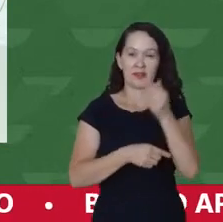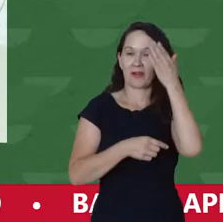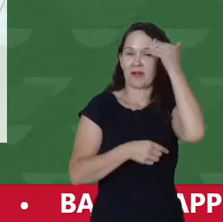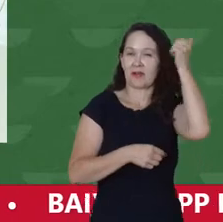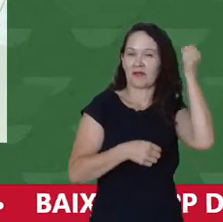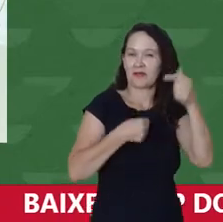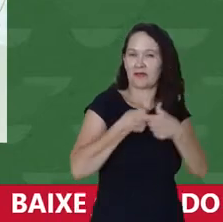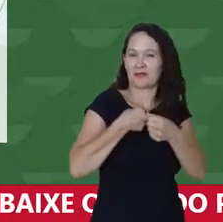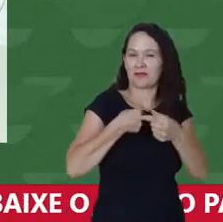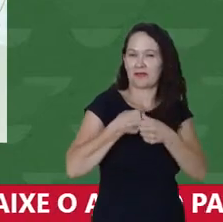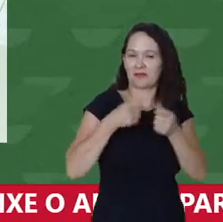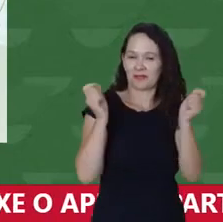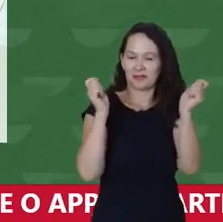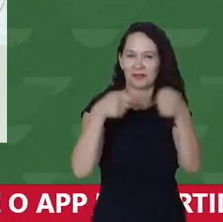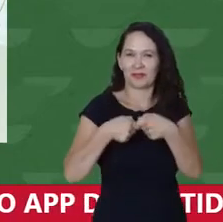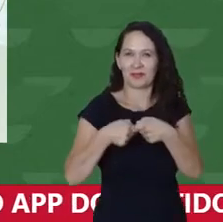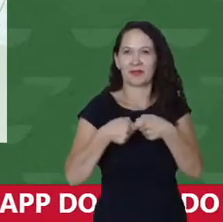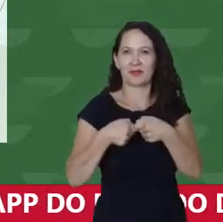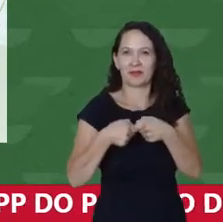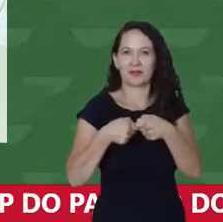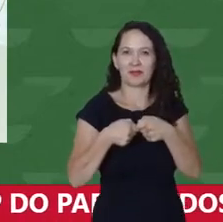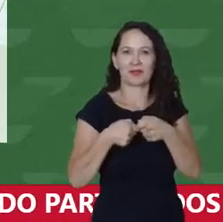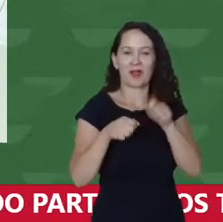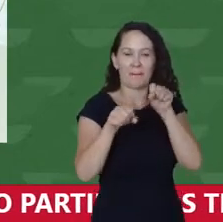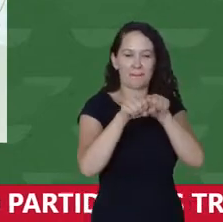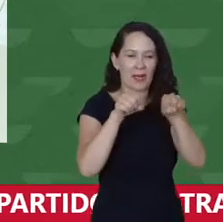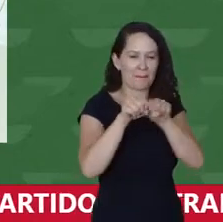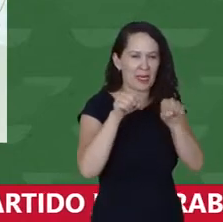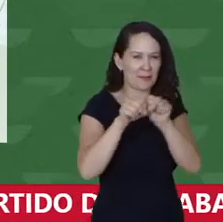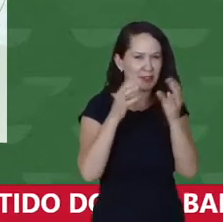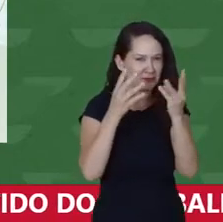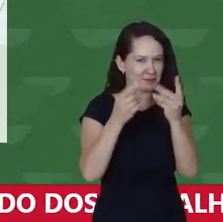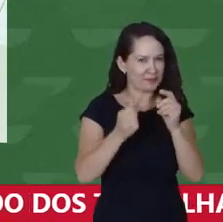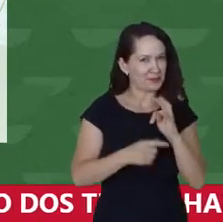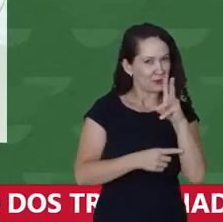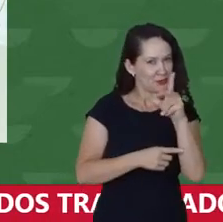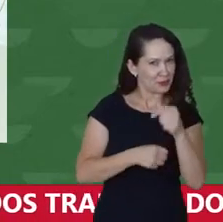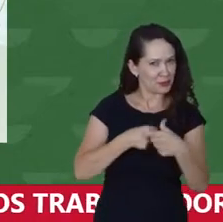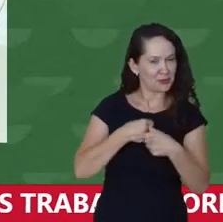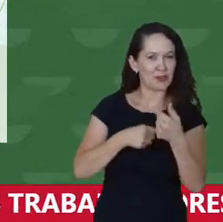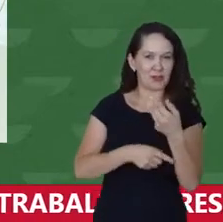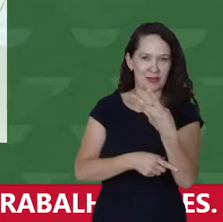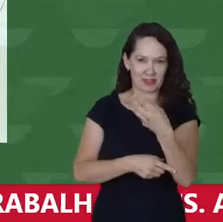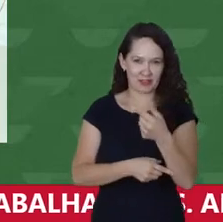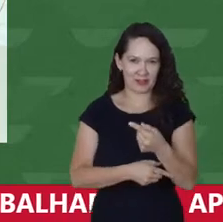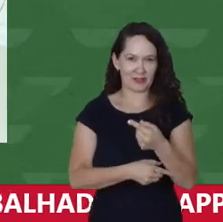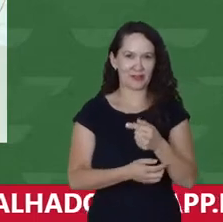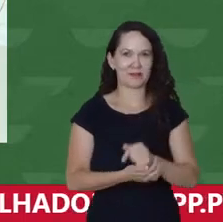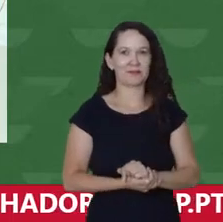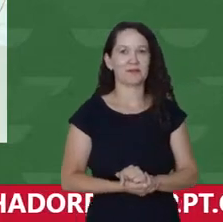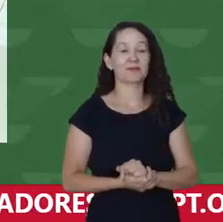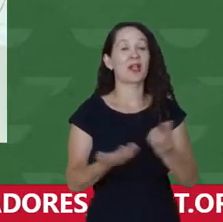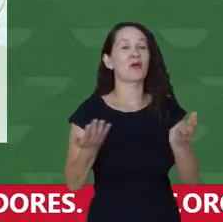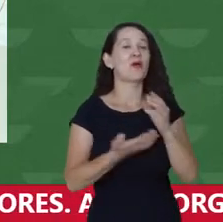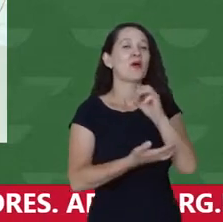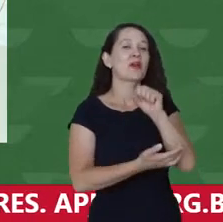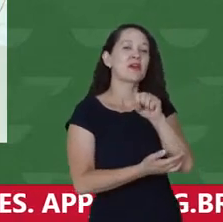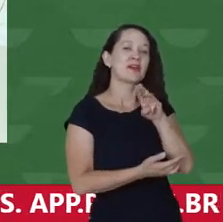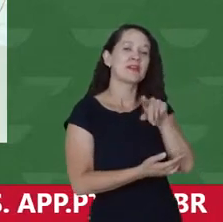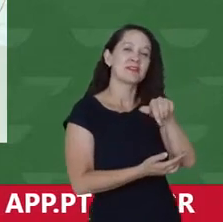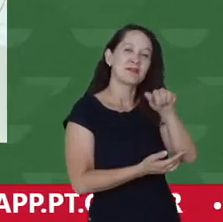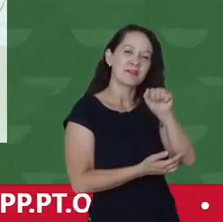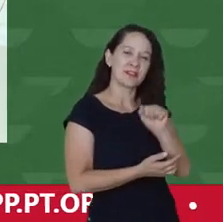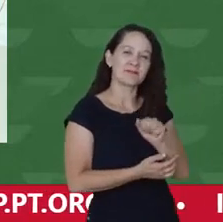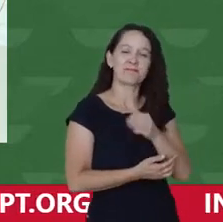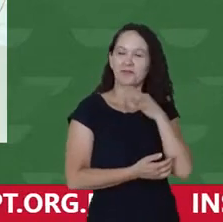artigo, né, da possibilidade total de destruição. Silvana Piroli. Eu acho